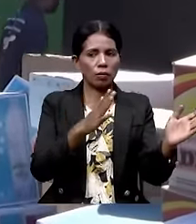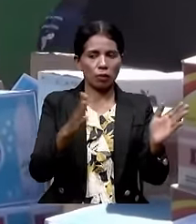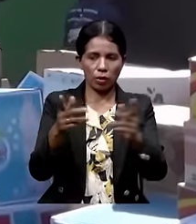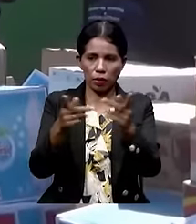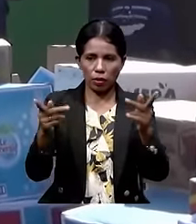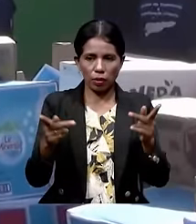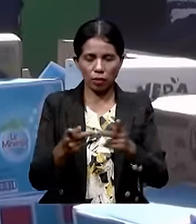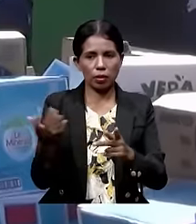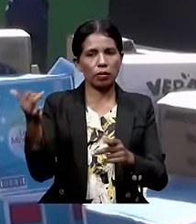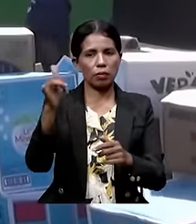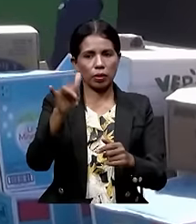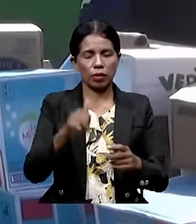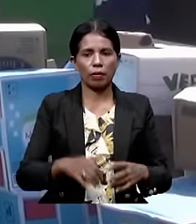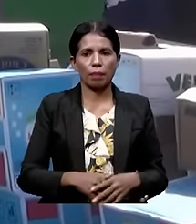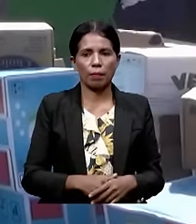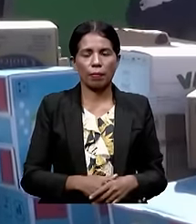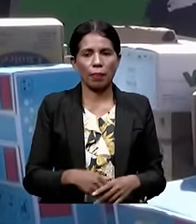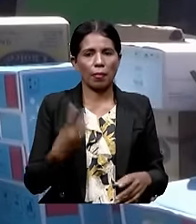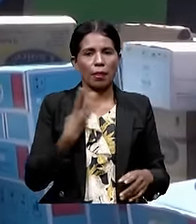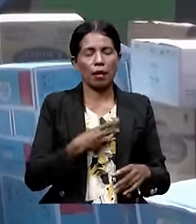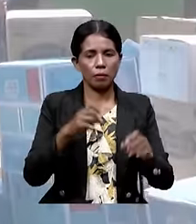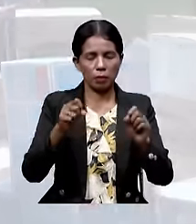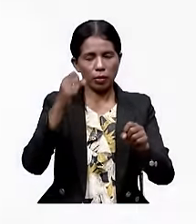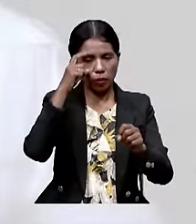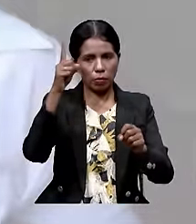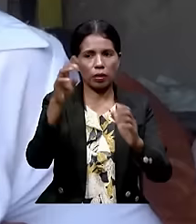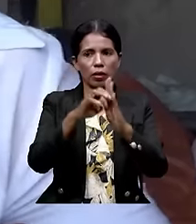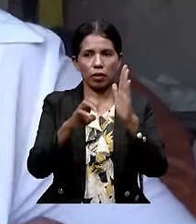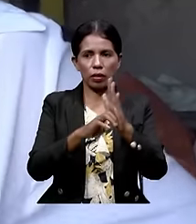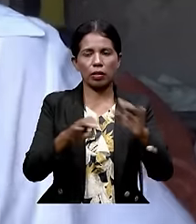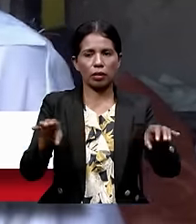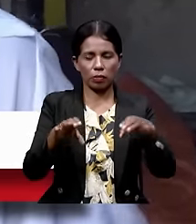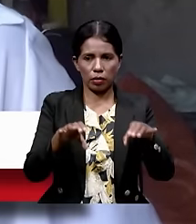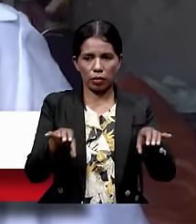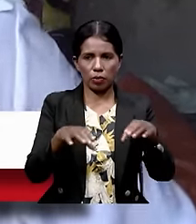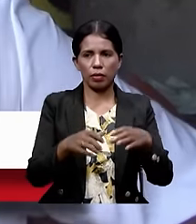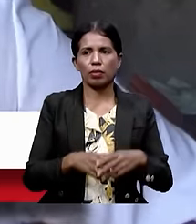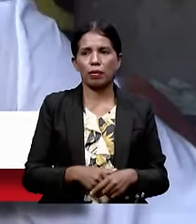Fatin Basira. Amigos, compreende, e gane estar no nível serviço?